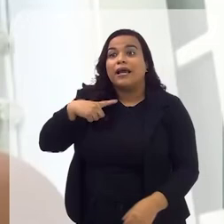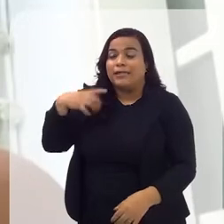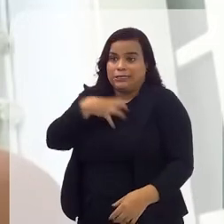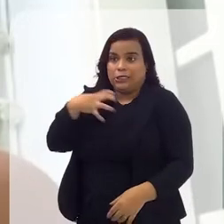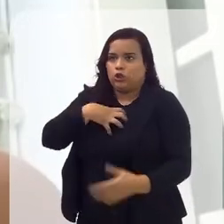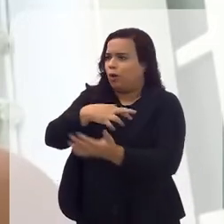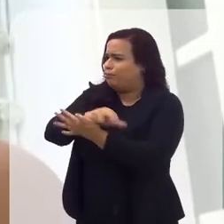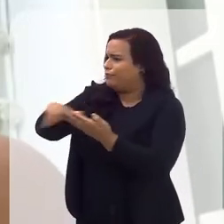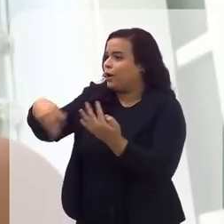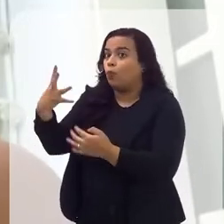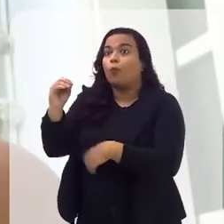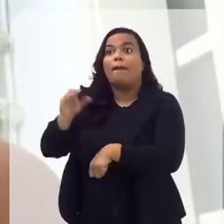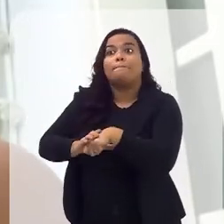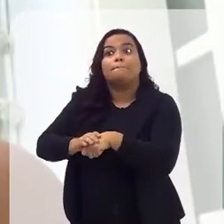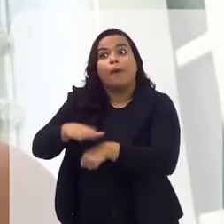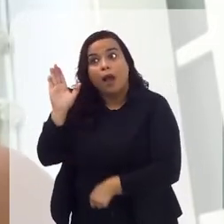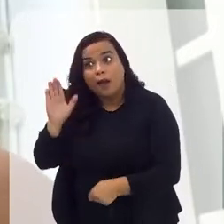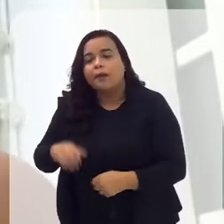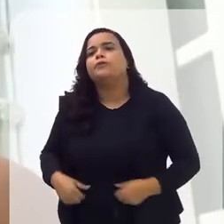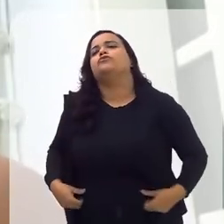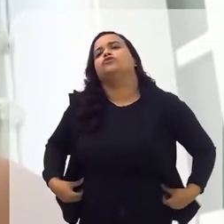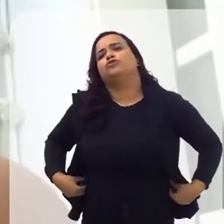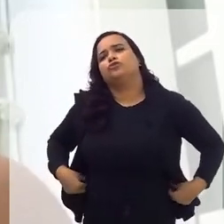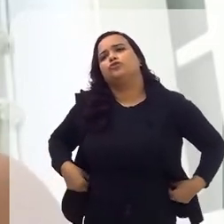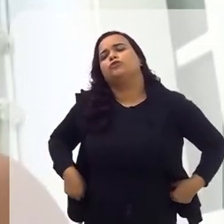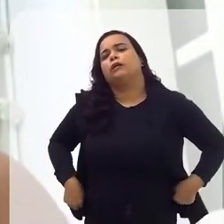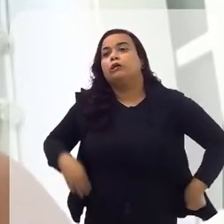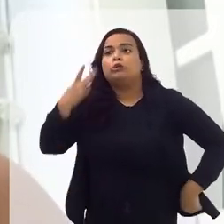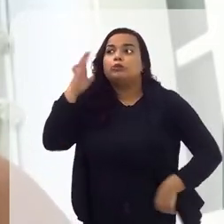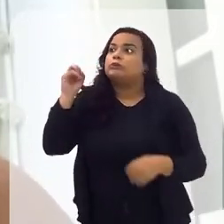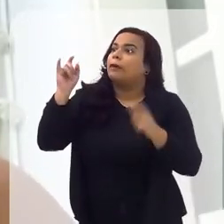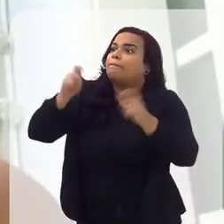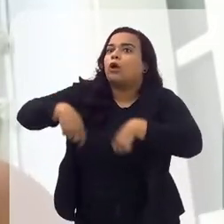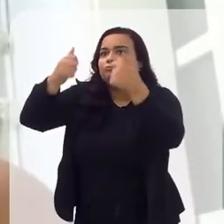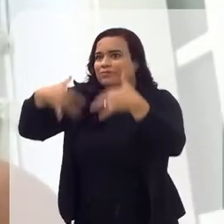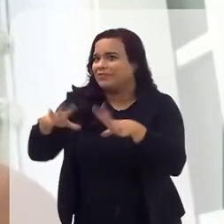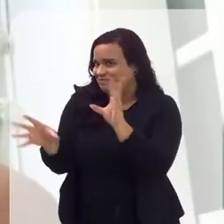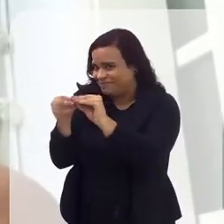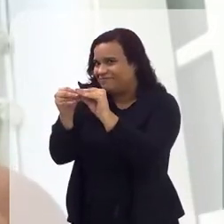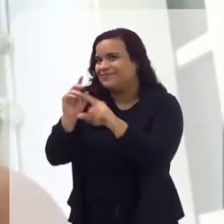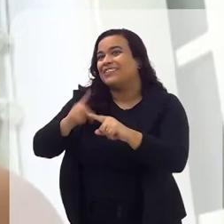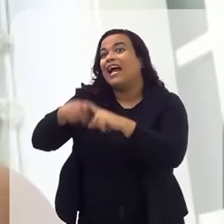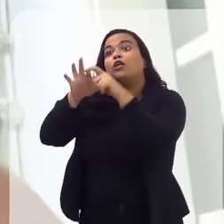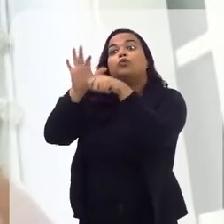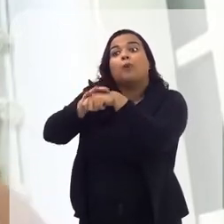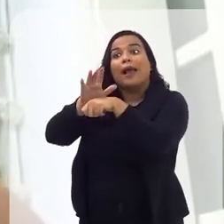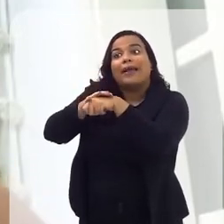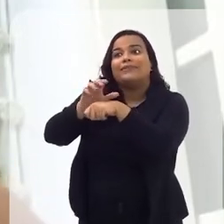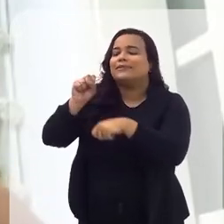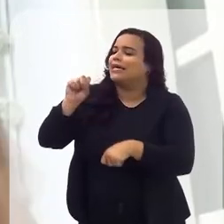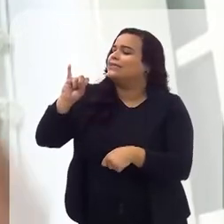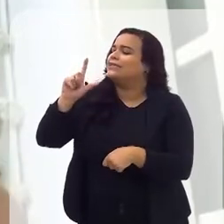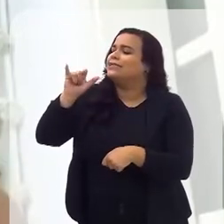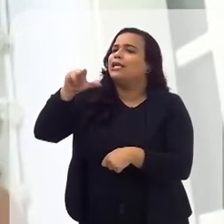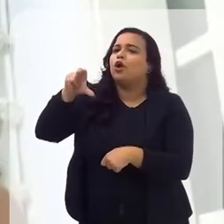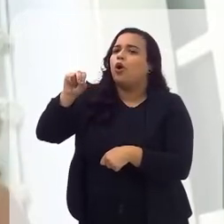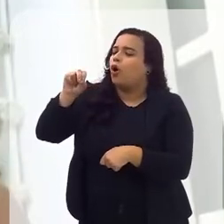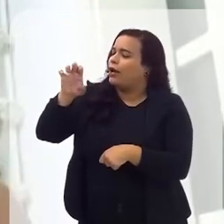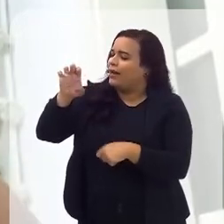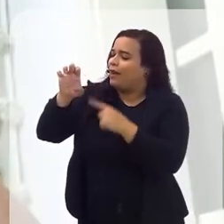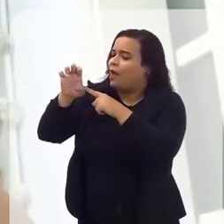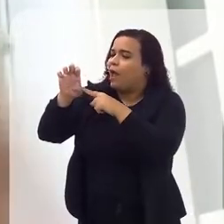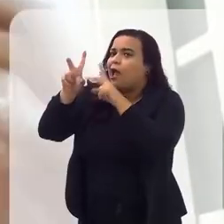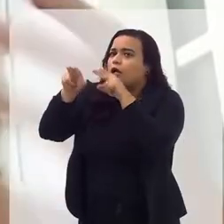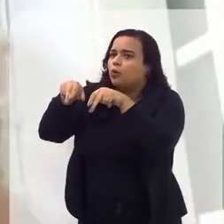40 sintomas, né? Eu não sei se cabe também explicar rapidinho, porque a doença do silicone, na verdade, ela funciona como um guarda-chuva,